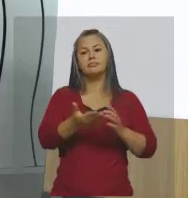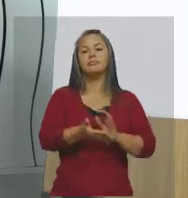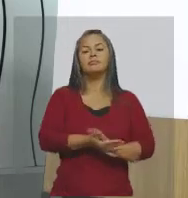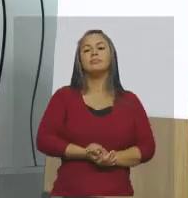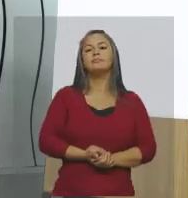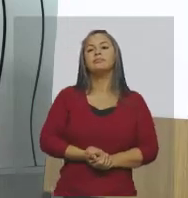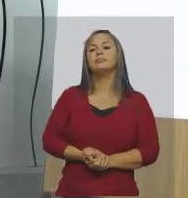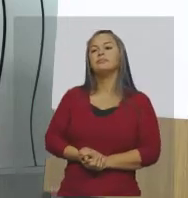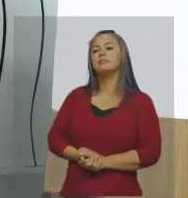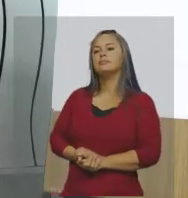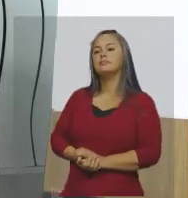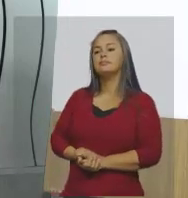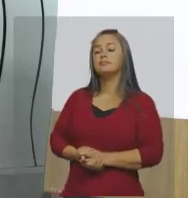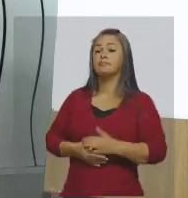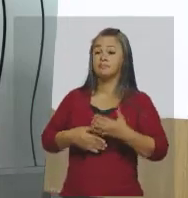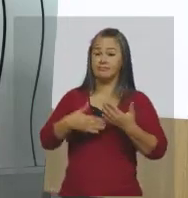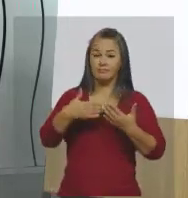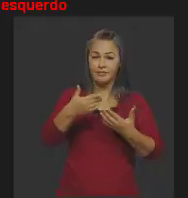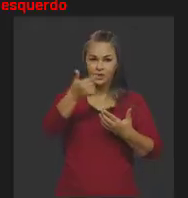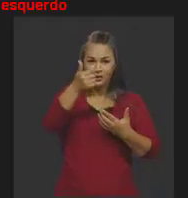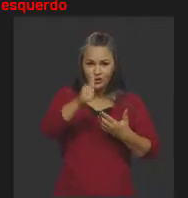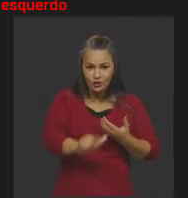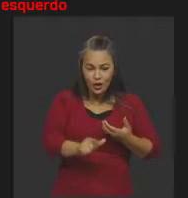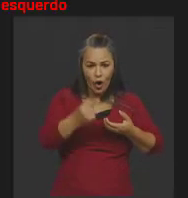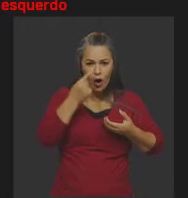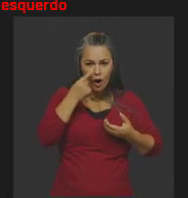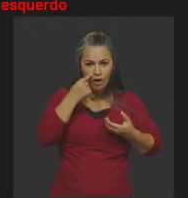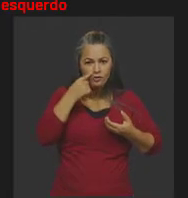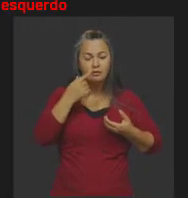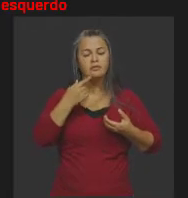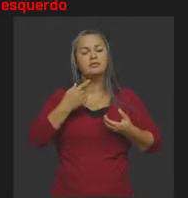setinhas. Entrou no átrio esquerdo, sempre entra pelo